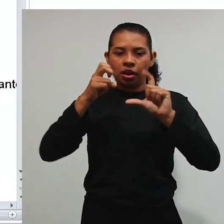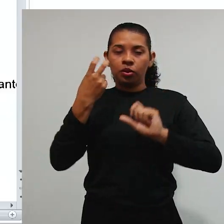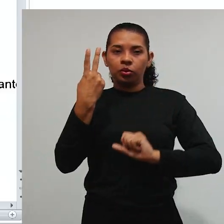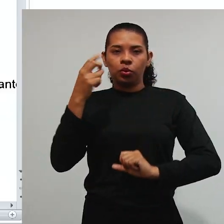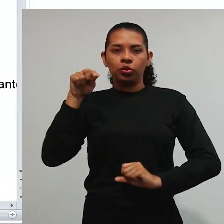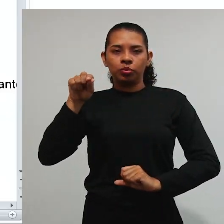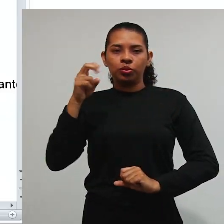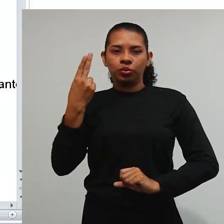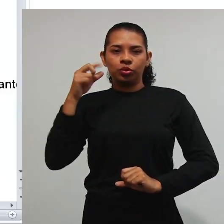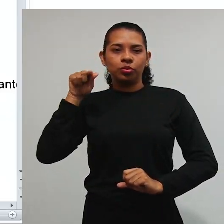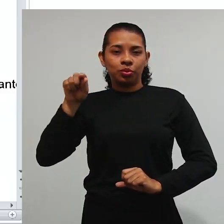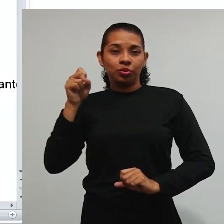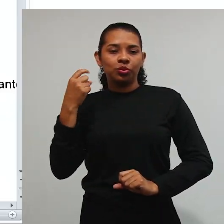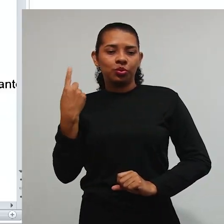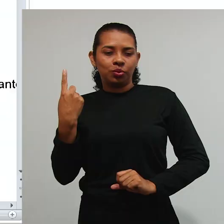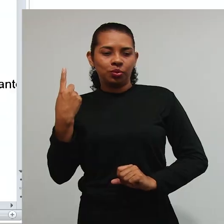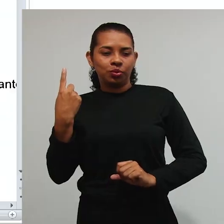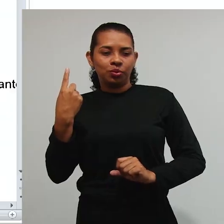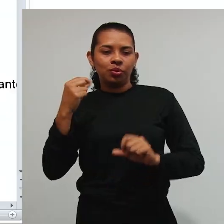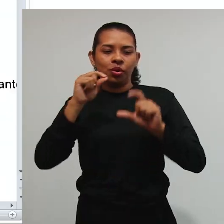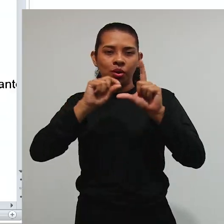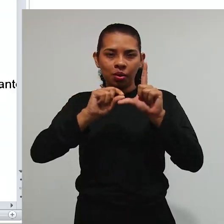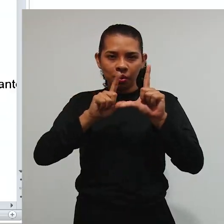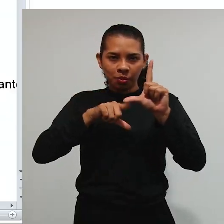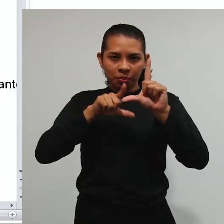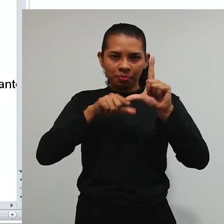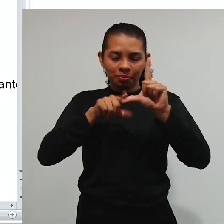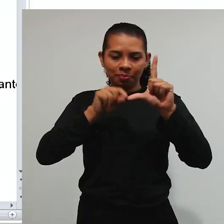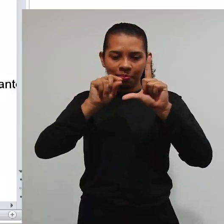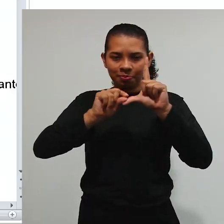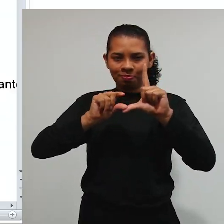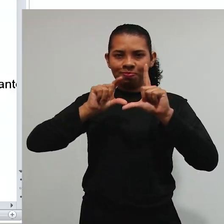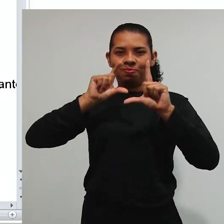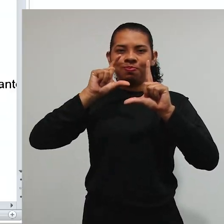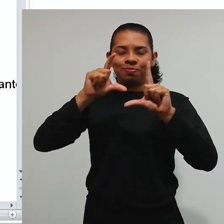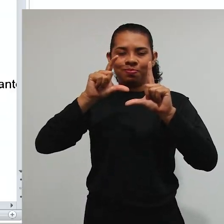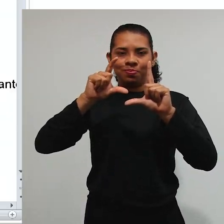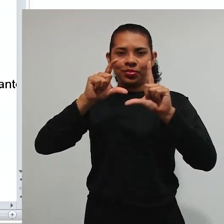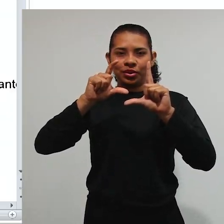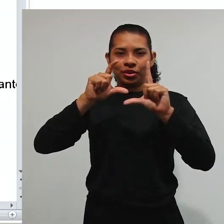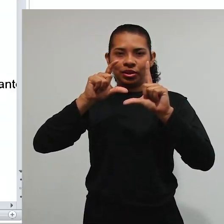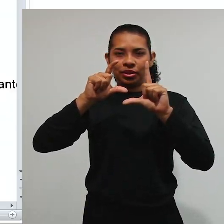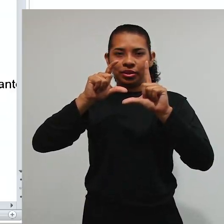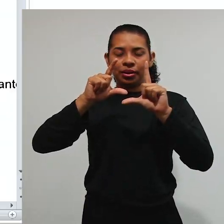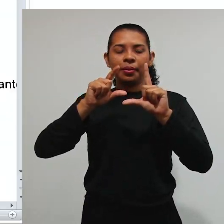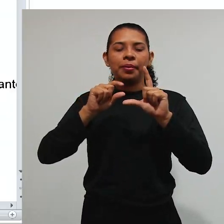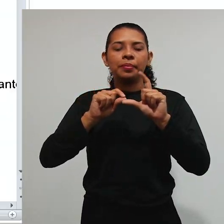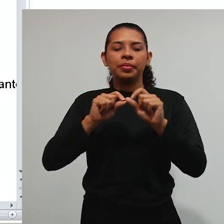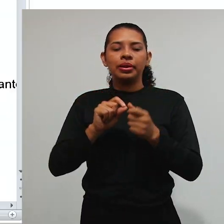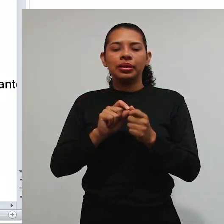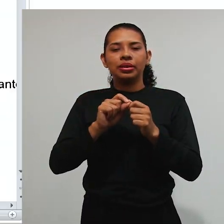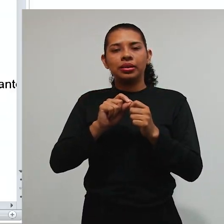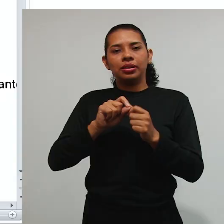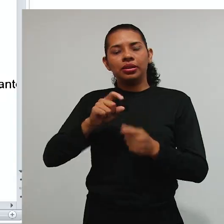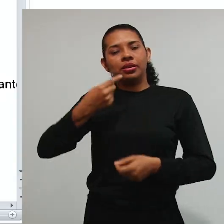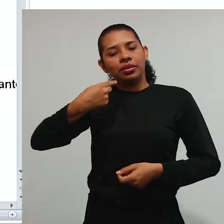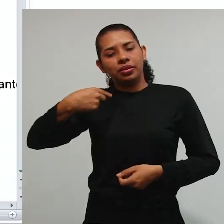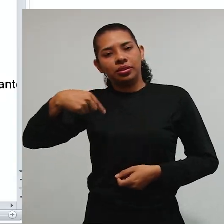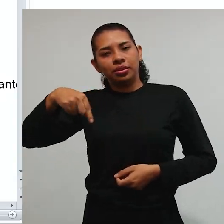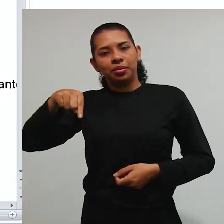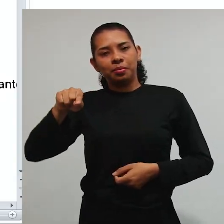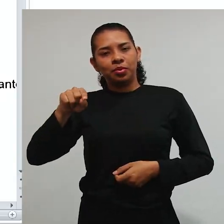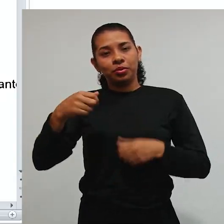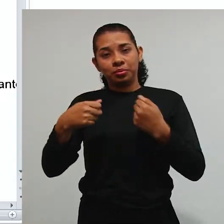tudo em minúscula. Como eu reforcei, essa apresentação ela é discricionária